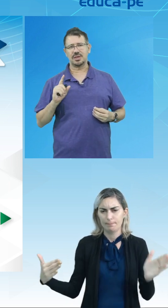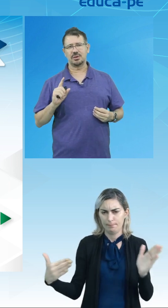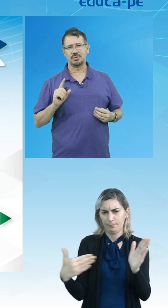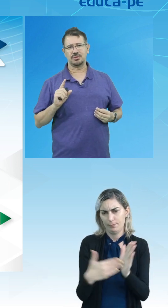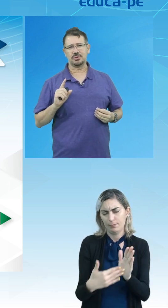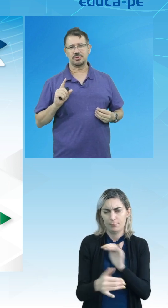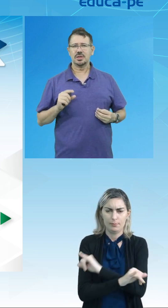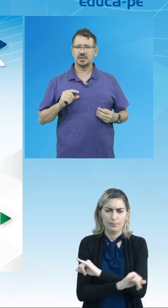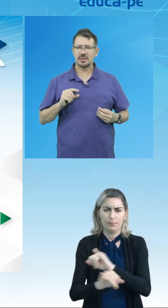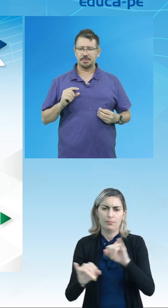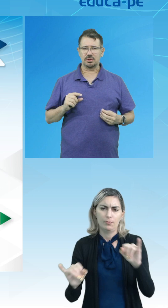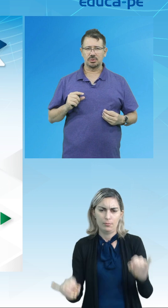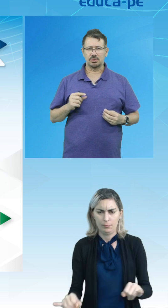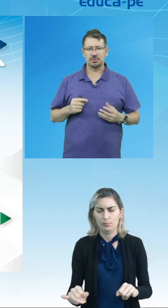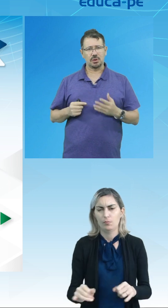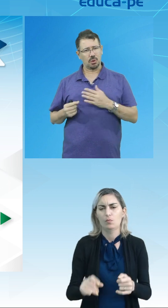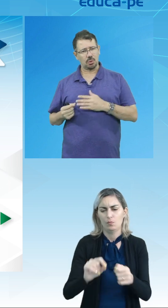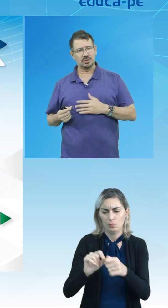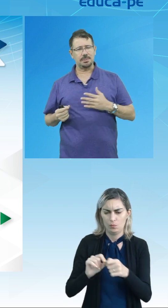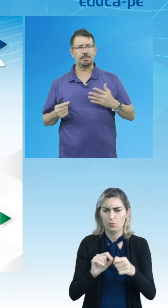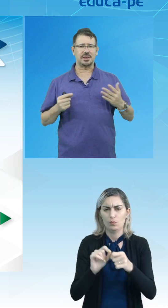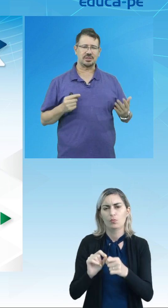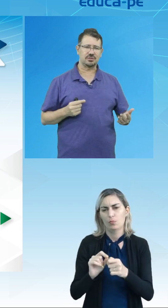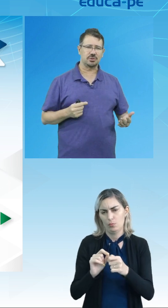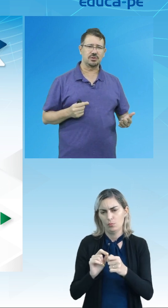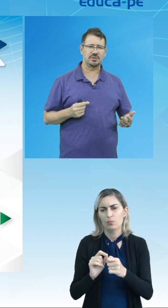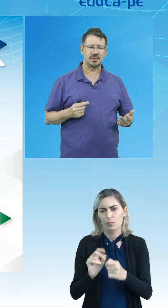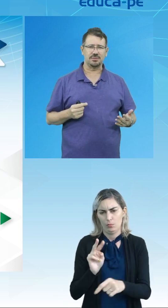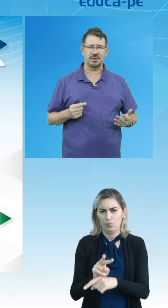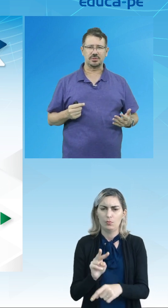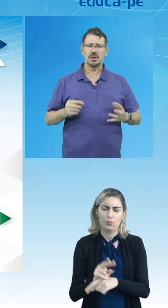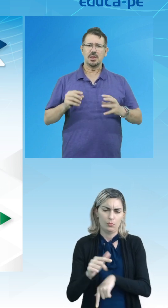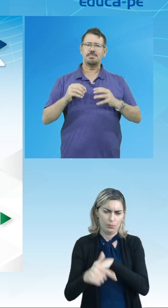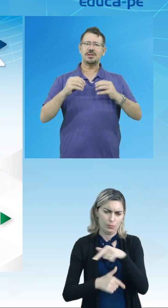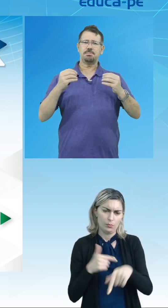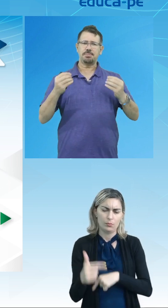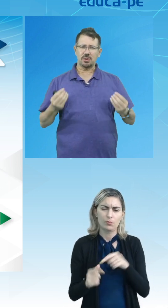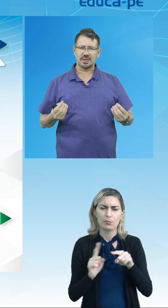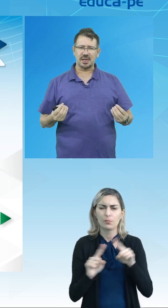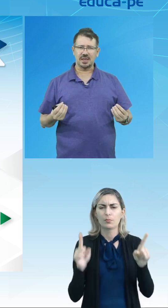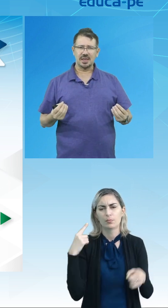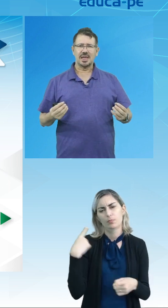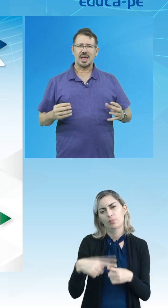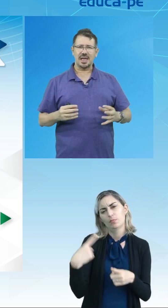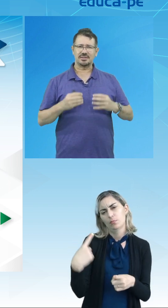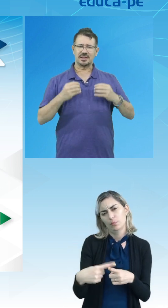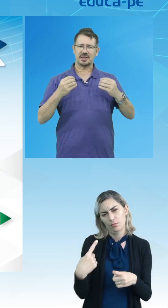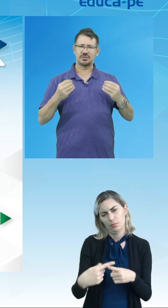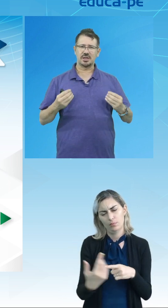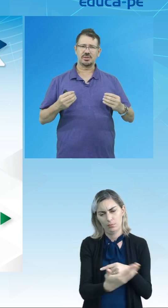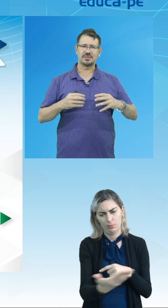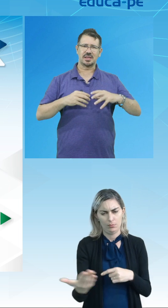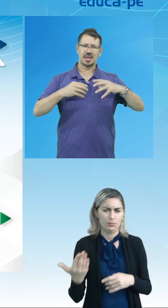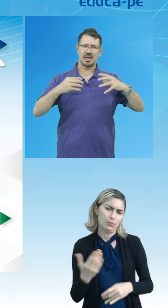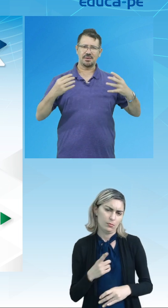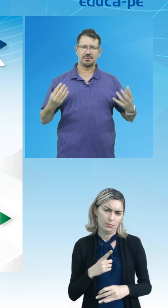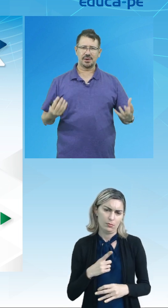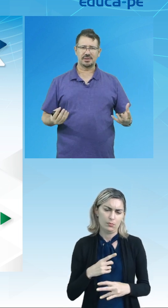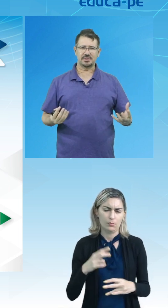os anúncios de produtos ou de prestações de serviço. Mas por que essa questão